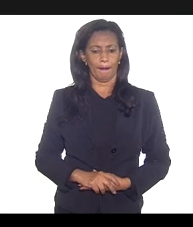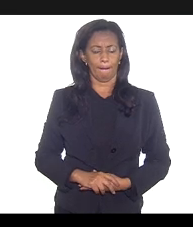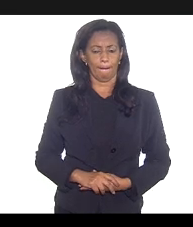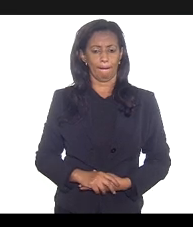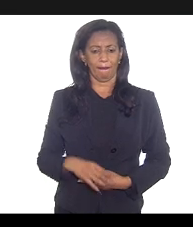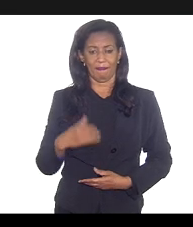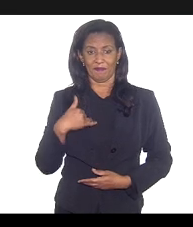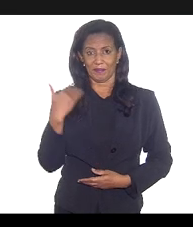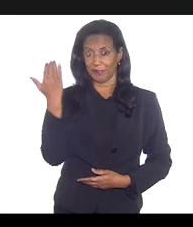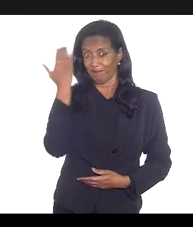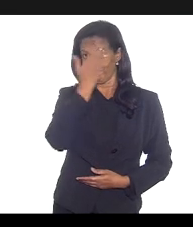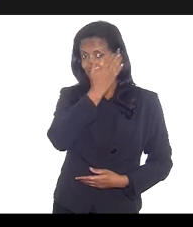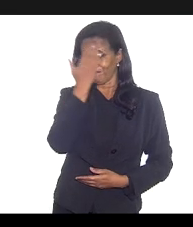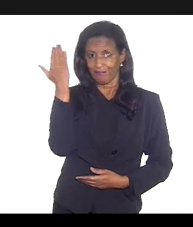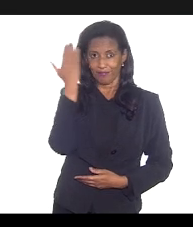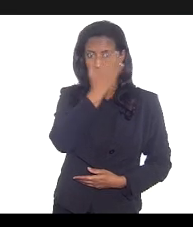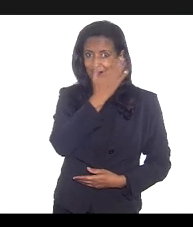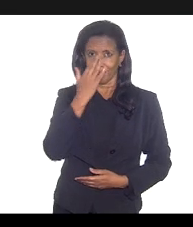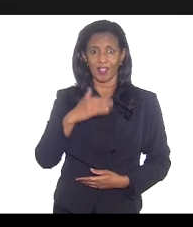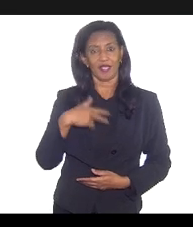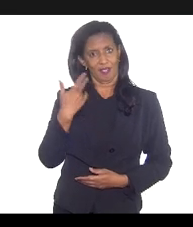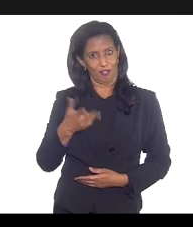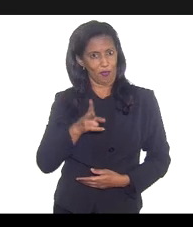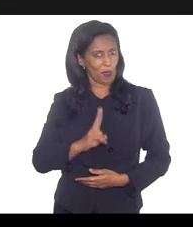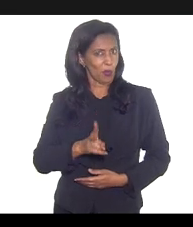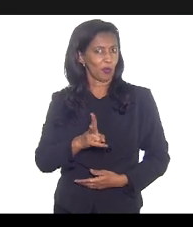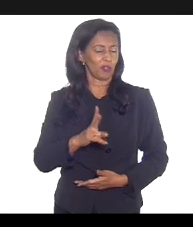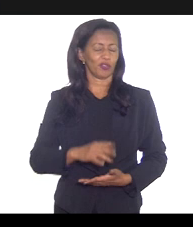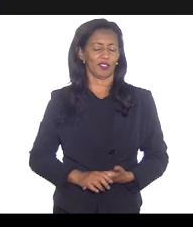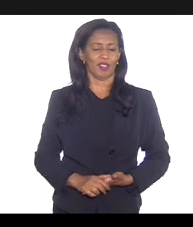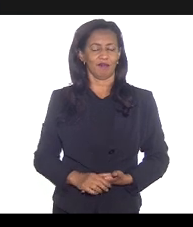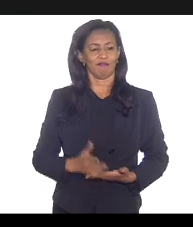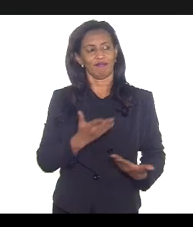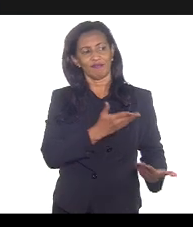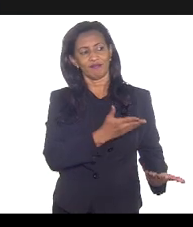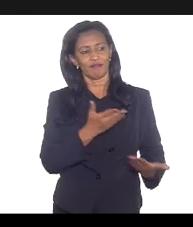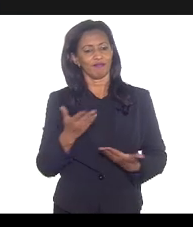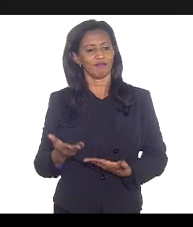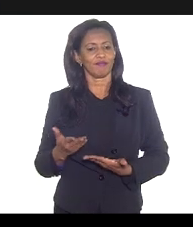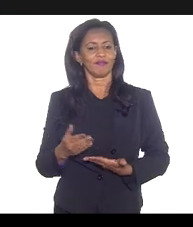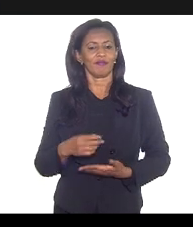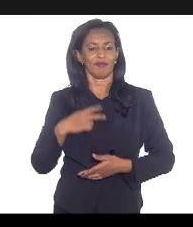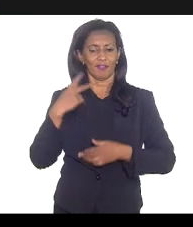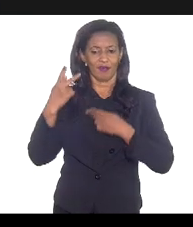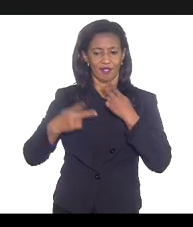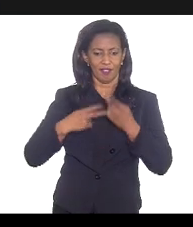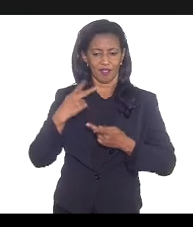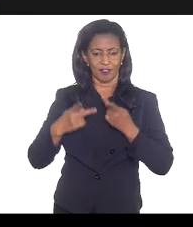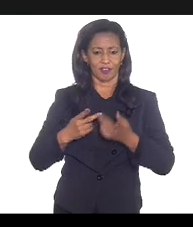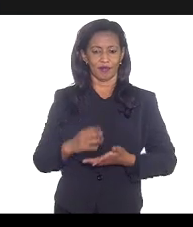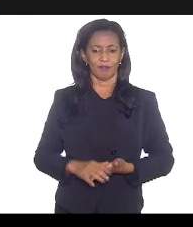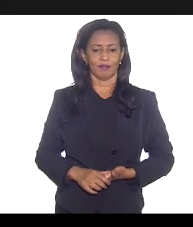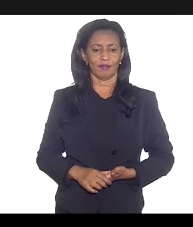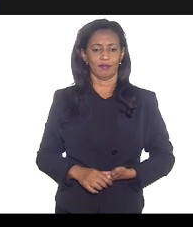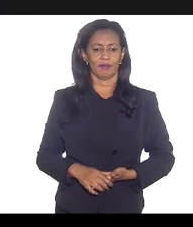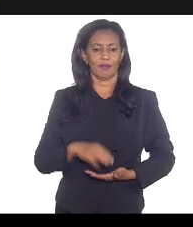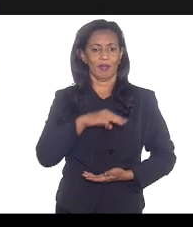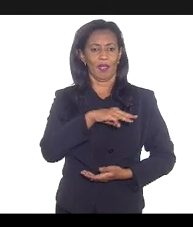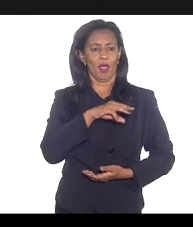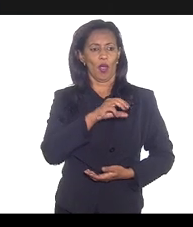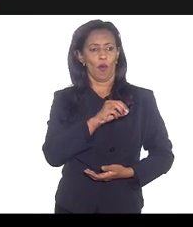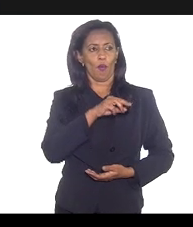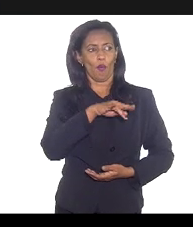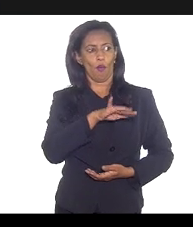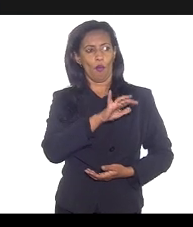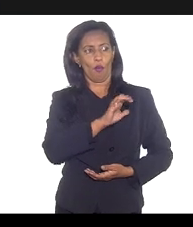Bom, não estou vendo aqui o Bruno e a Lara, então vamos seguir. Gostaria de chamar para fazer uso da palavra a Mônica